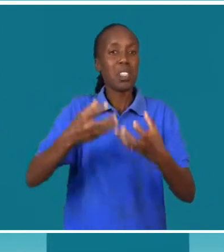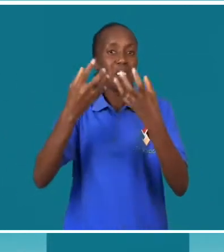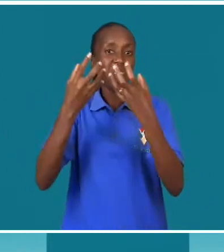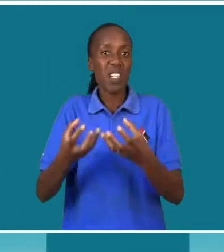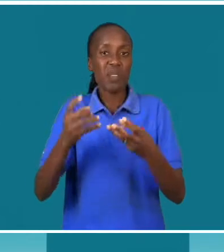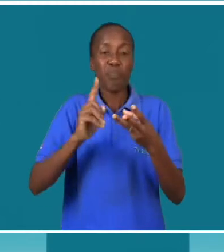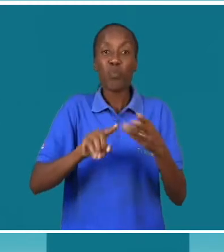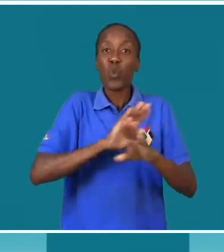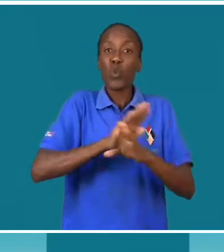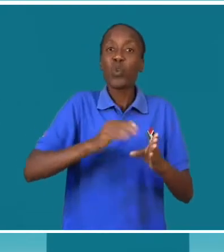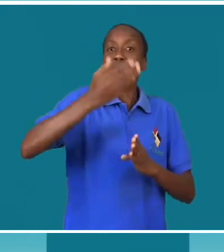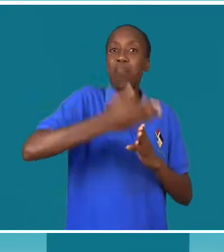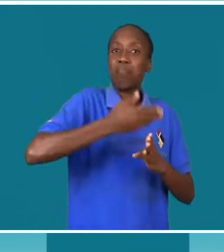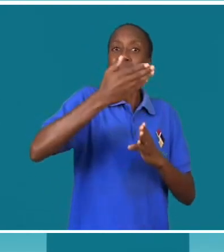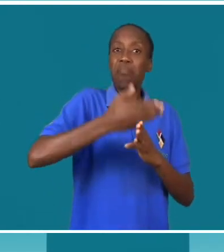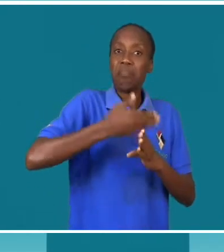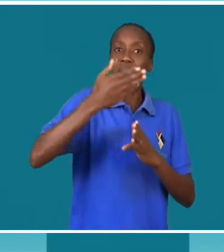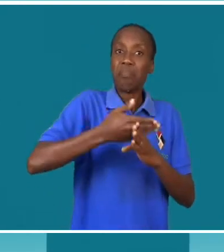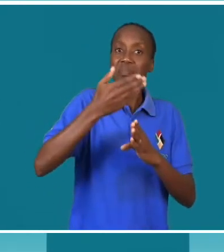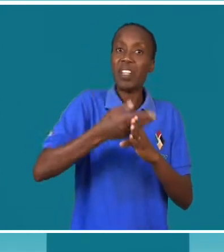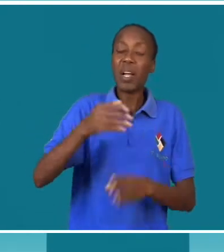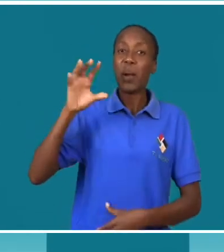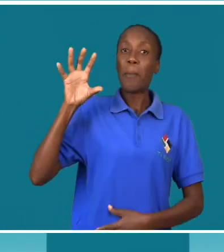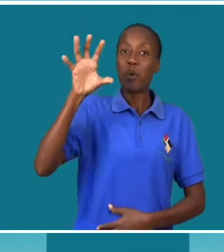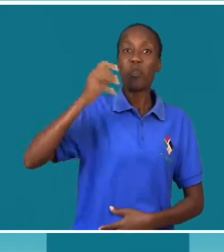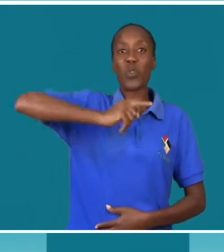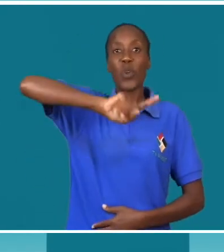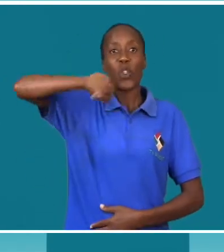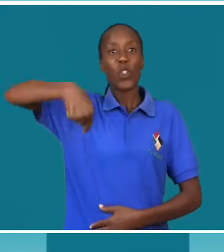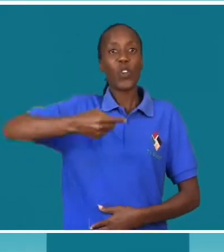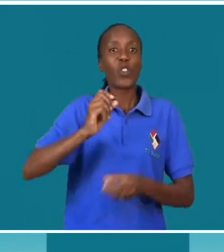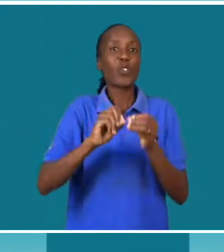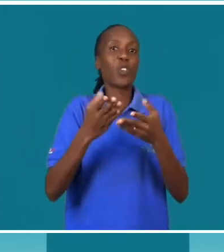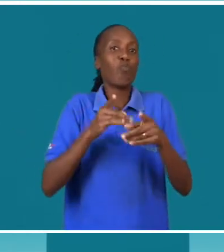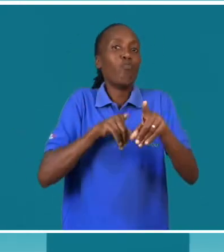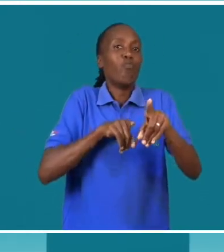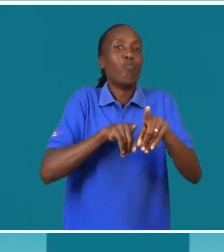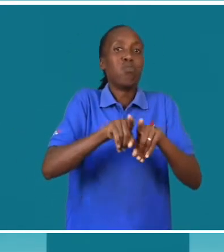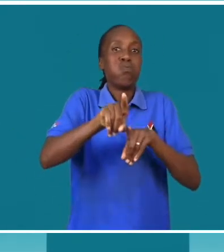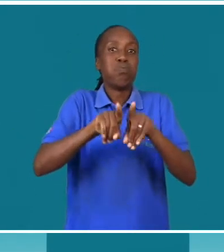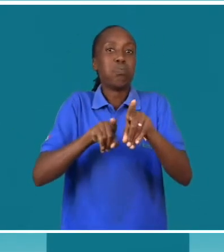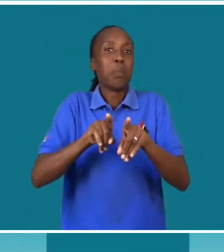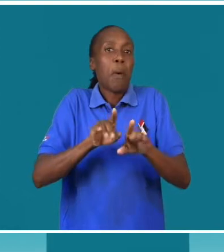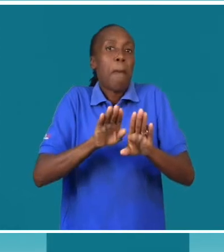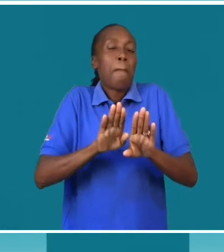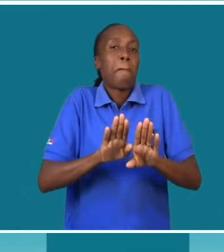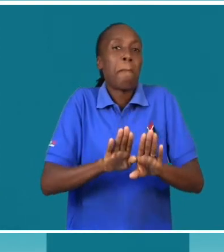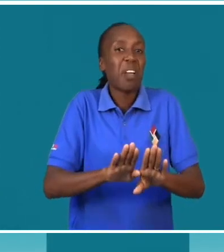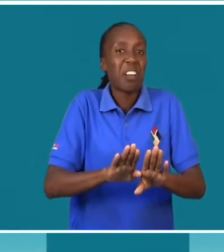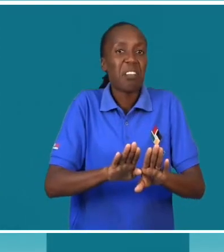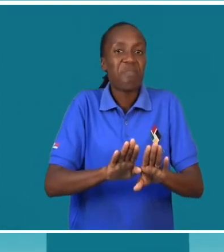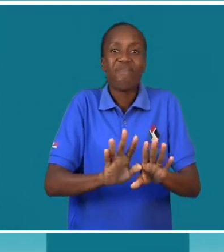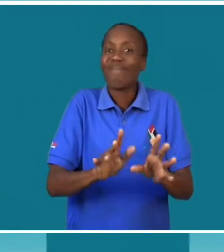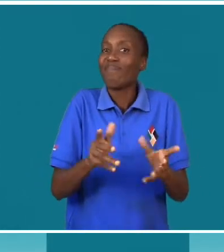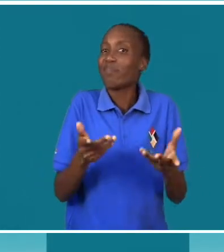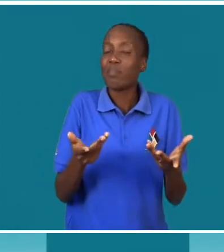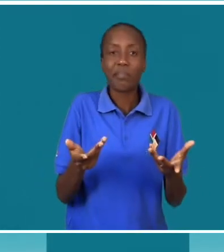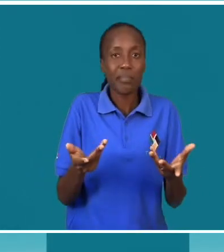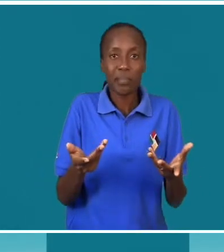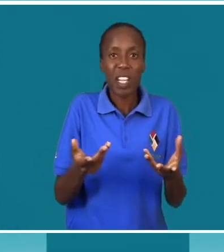preparando para os Jogos Paralímpicos de Tórcio 2020, estou a fazer essa preparação, e preciso de muitos